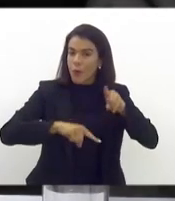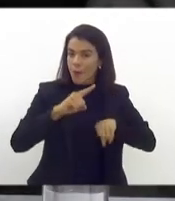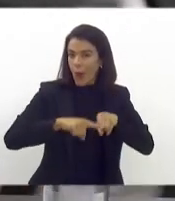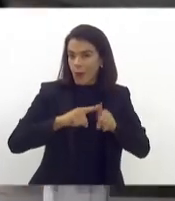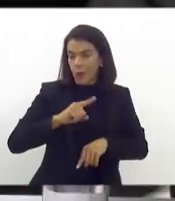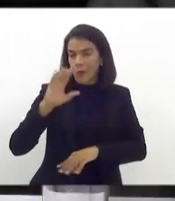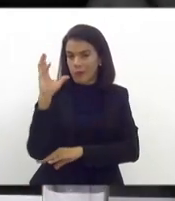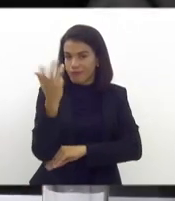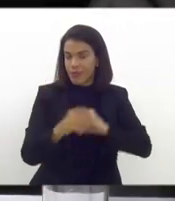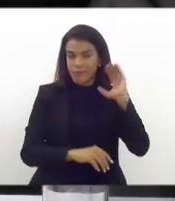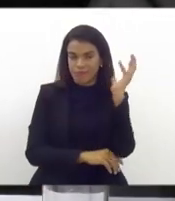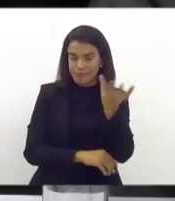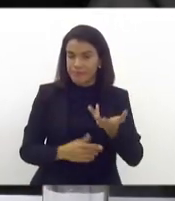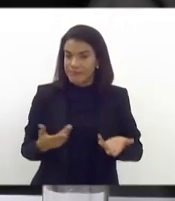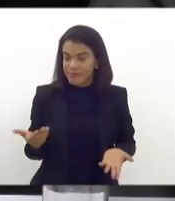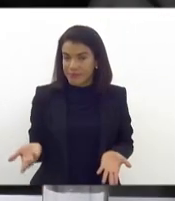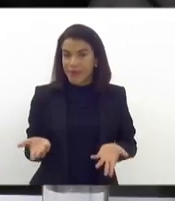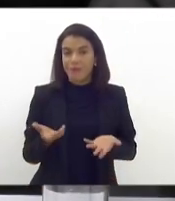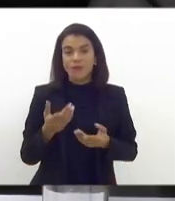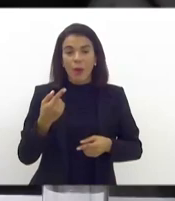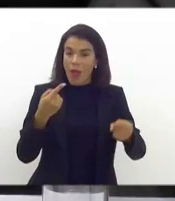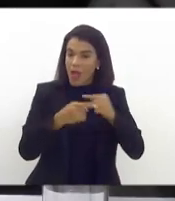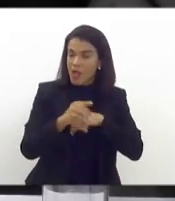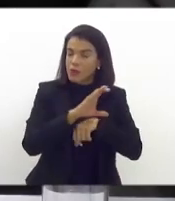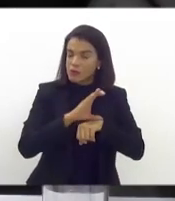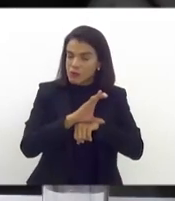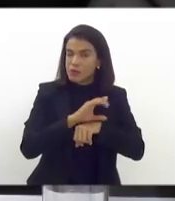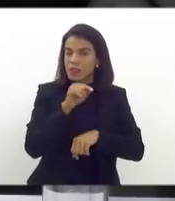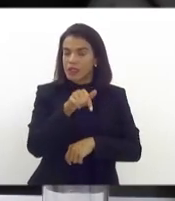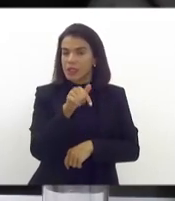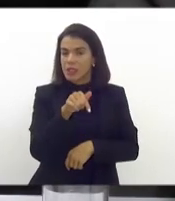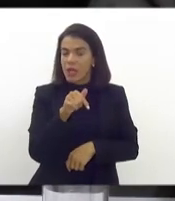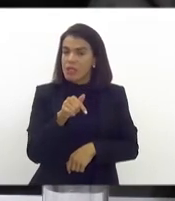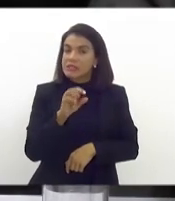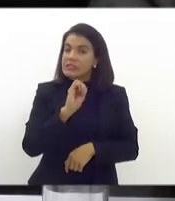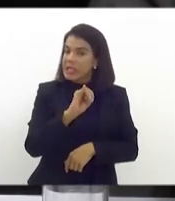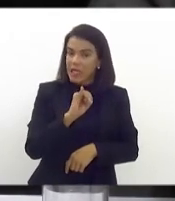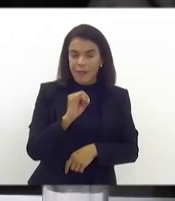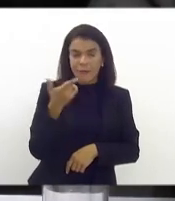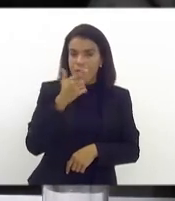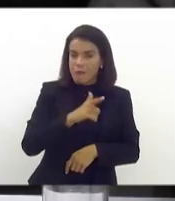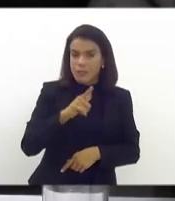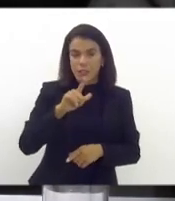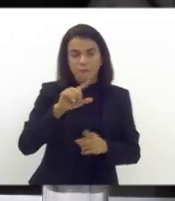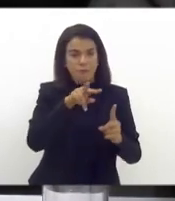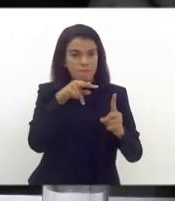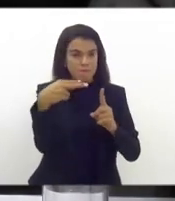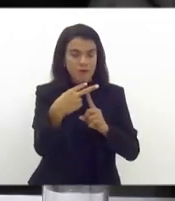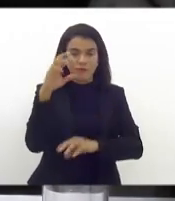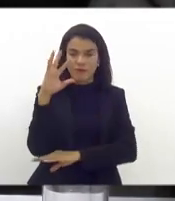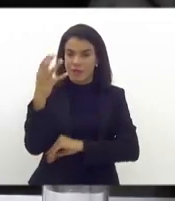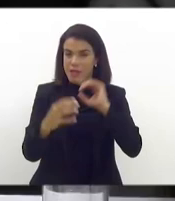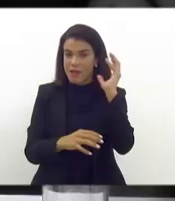tem, né, na sua comercialização. Então, a incondicionalidade é essa, que eu acho que ele pode, se ele não sustentar do ponto de vista ambiental, de que